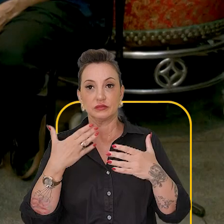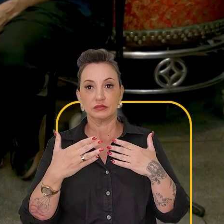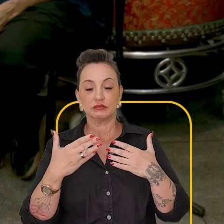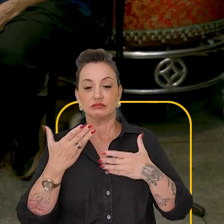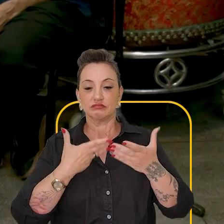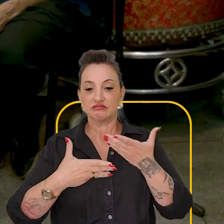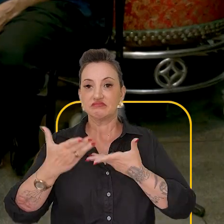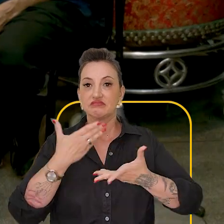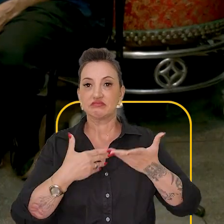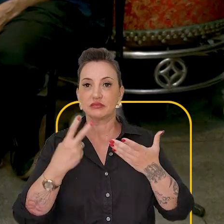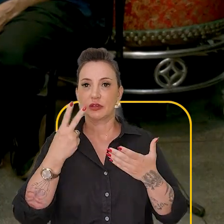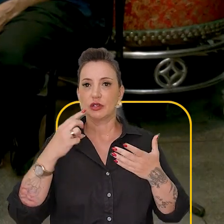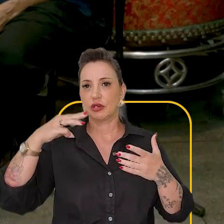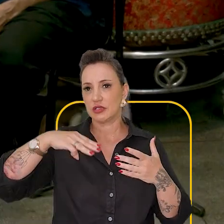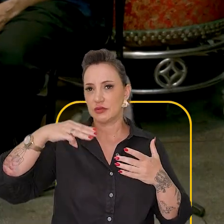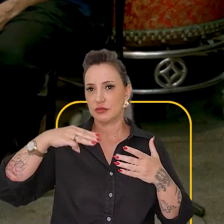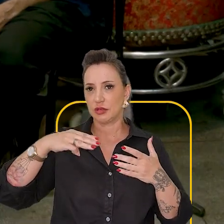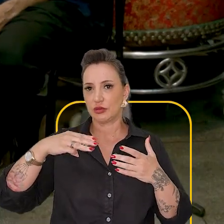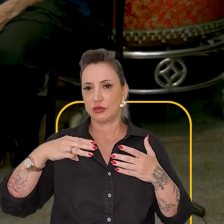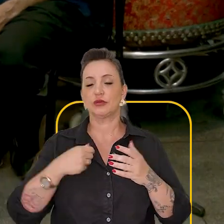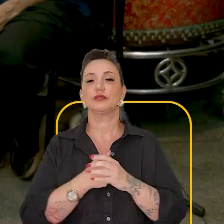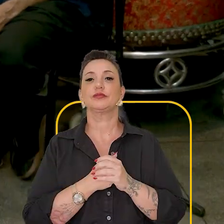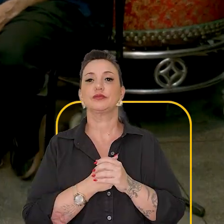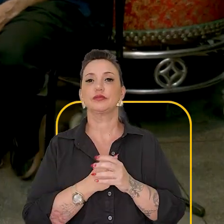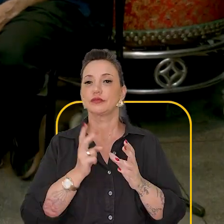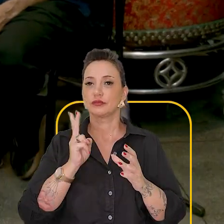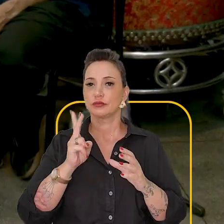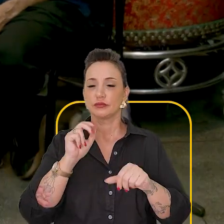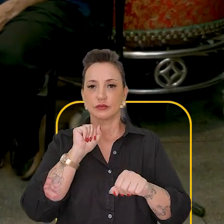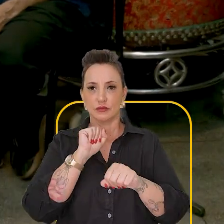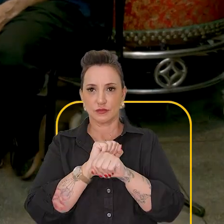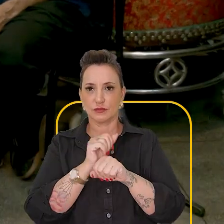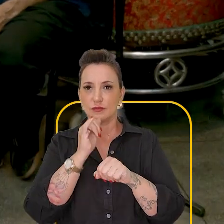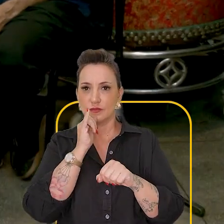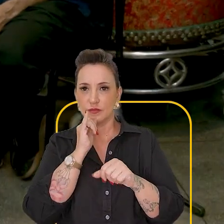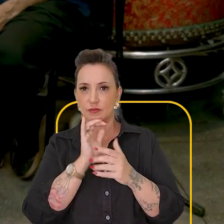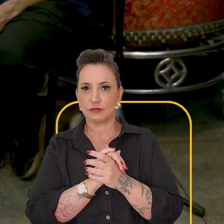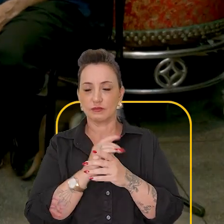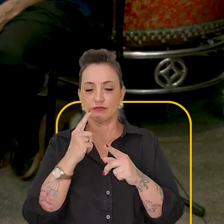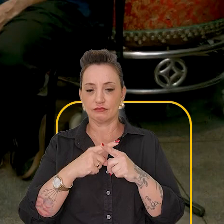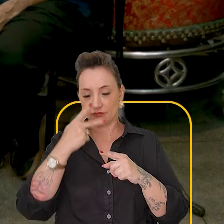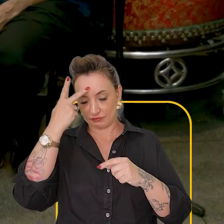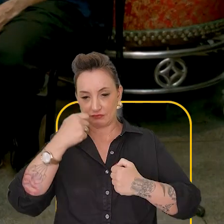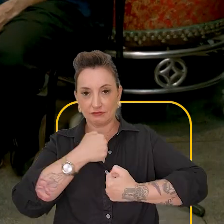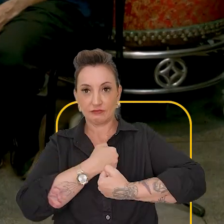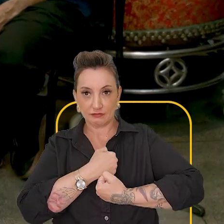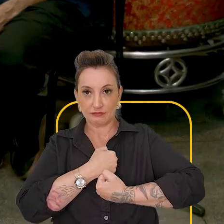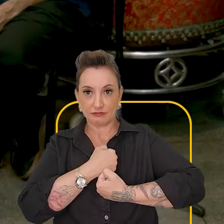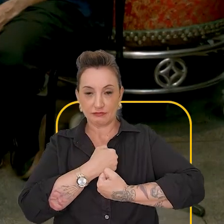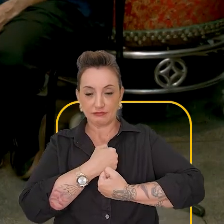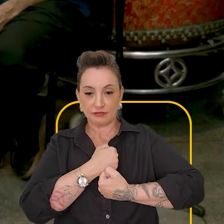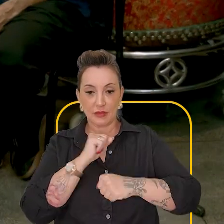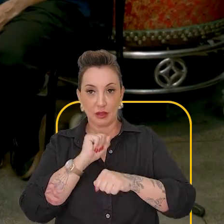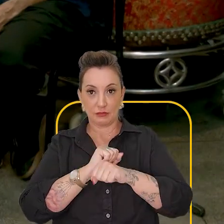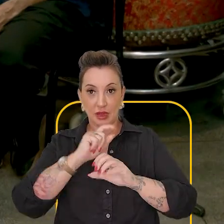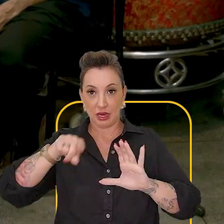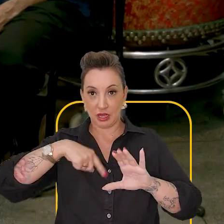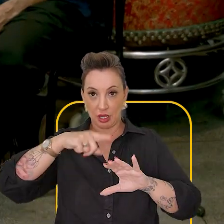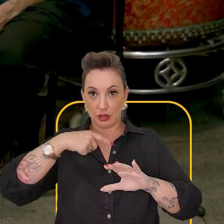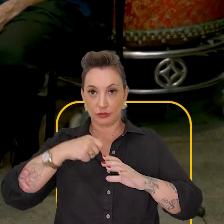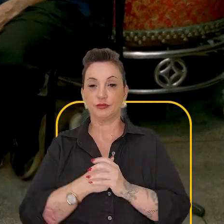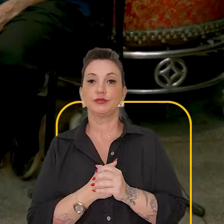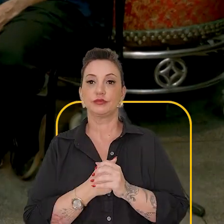Então você tá trocando são 2 minutos de Round e toda vez que parar por exemplo porque alguém agarrou para o